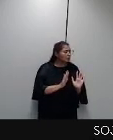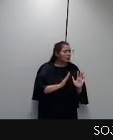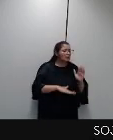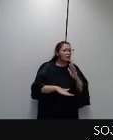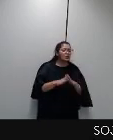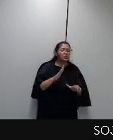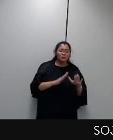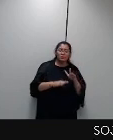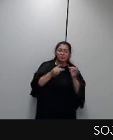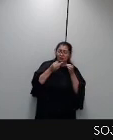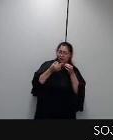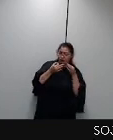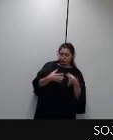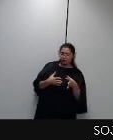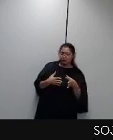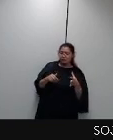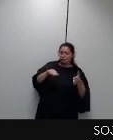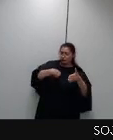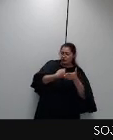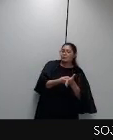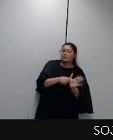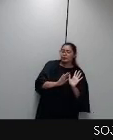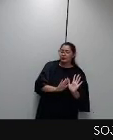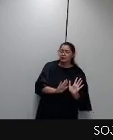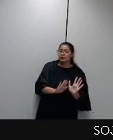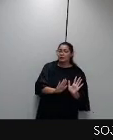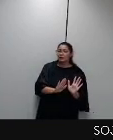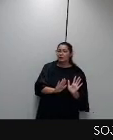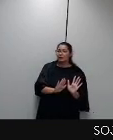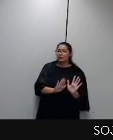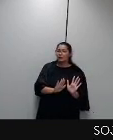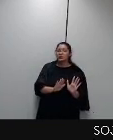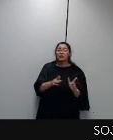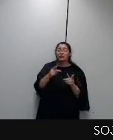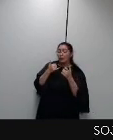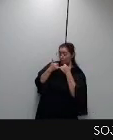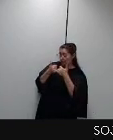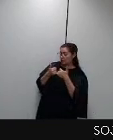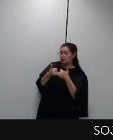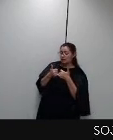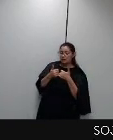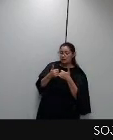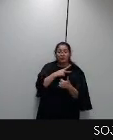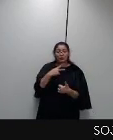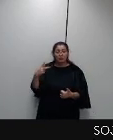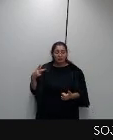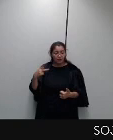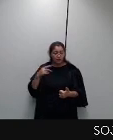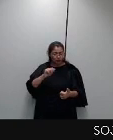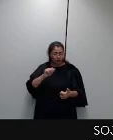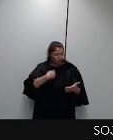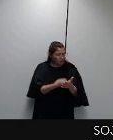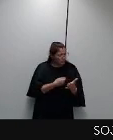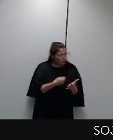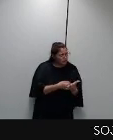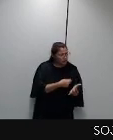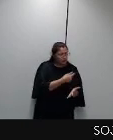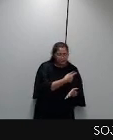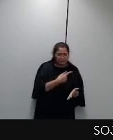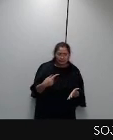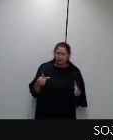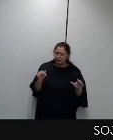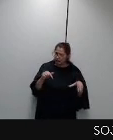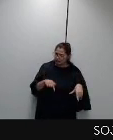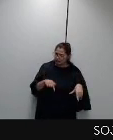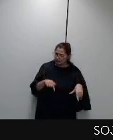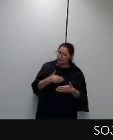se vamos aplicar seu presidente Pois é o que nós temos aplicado súmula 7 nesses casos muitas sequências